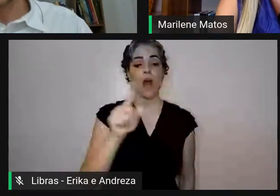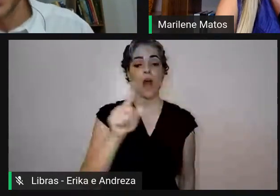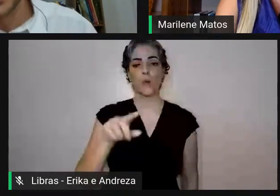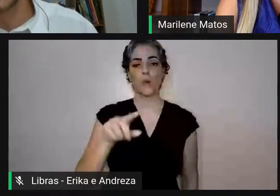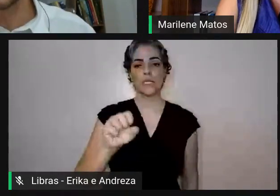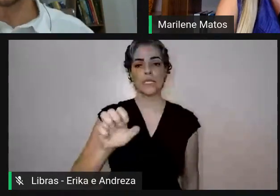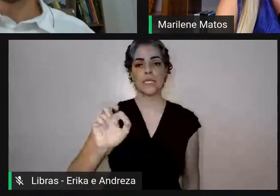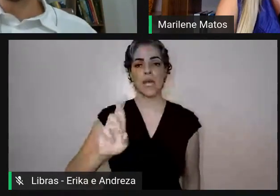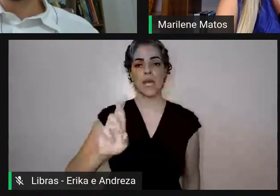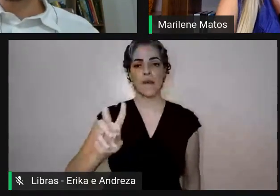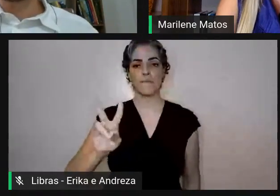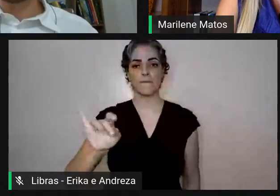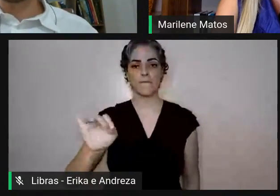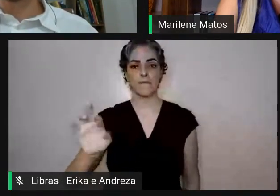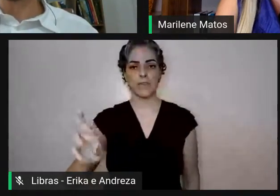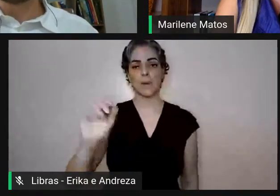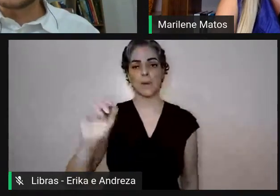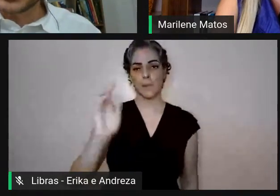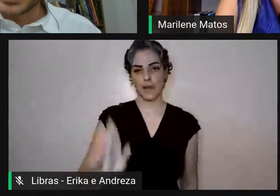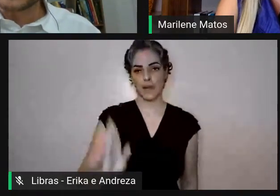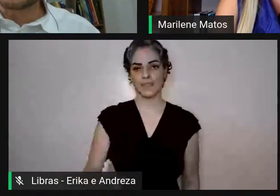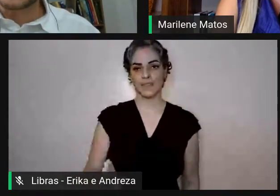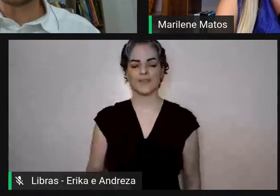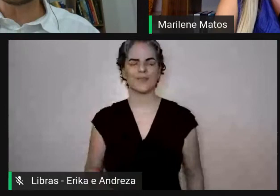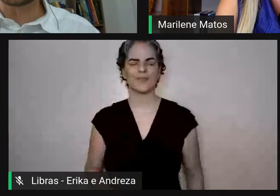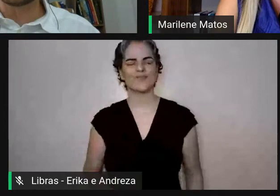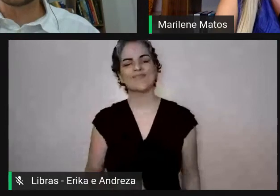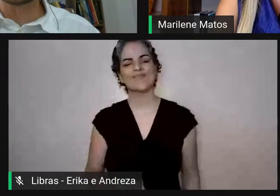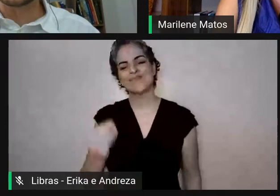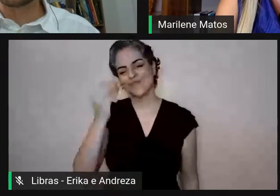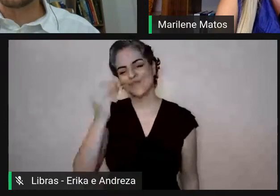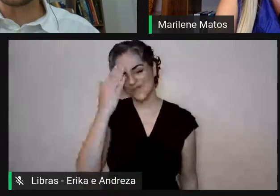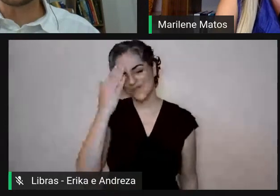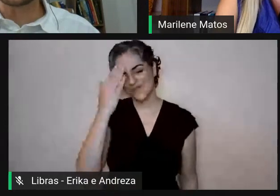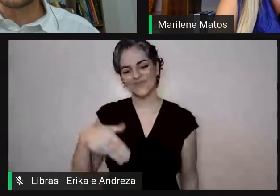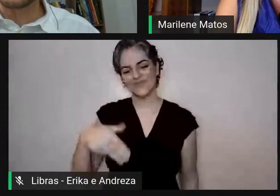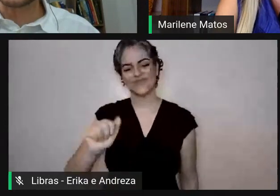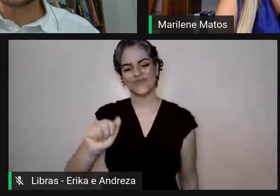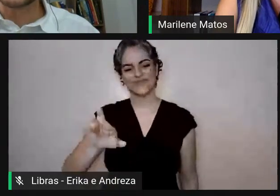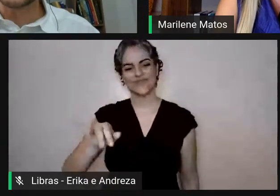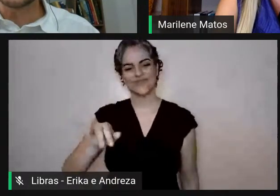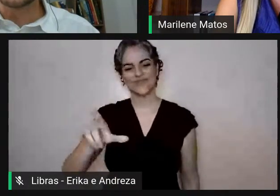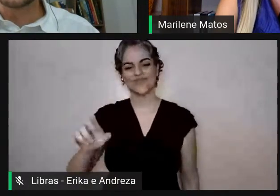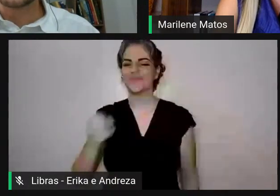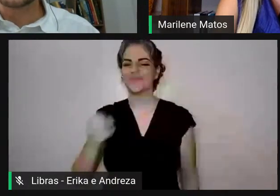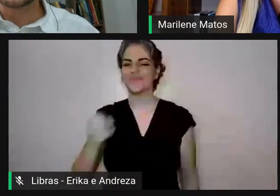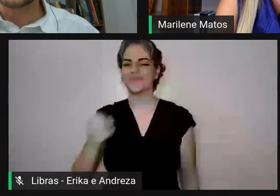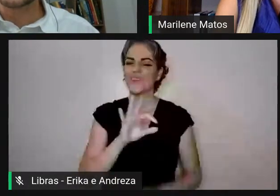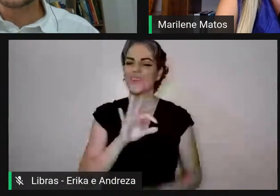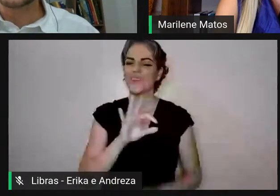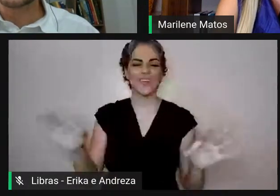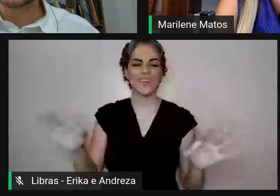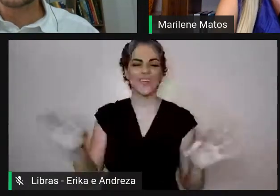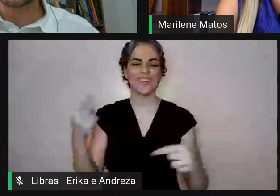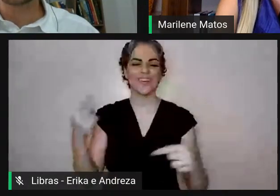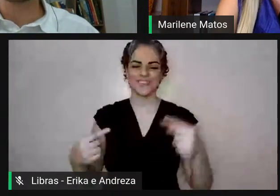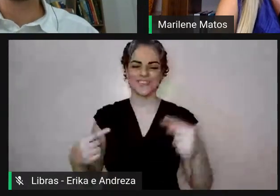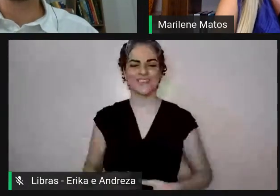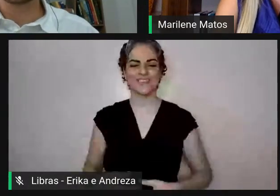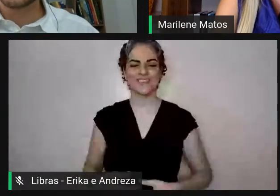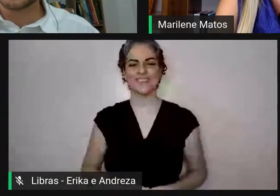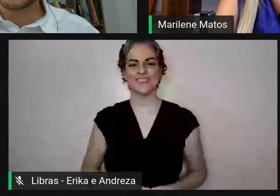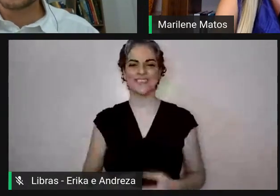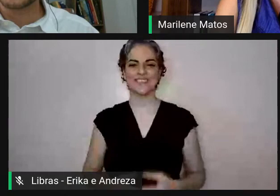@Servir Brasil. Marilene, obrigado, bela entrevista, ótimo debate, viu? Muito obrigada,